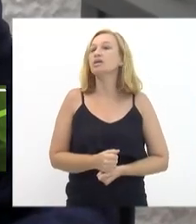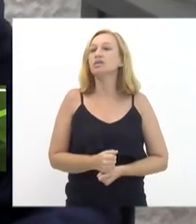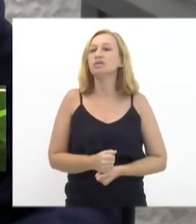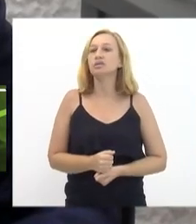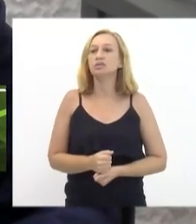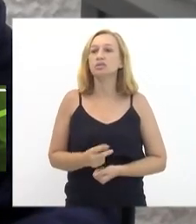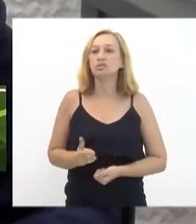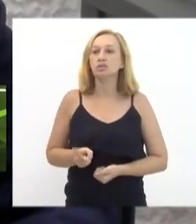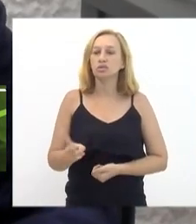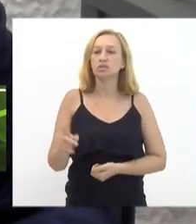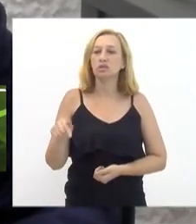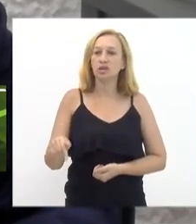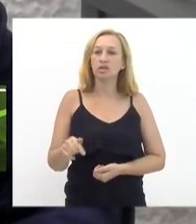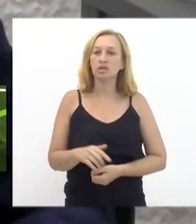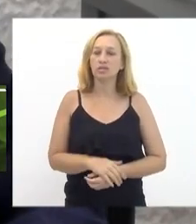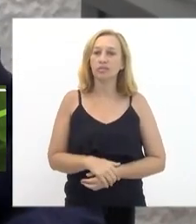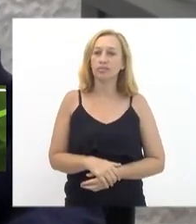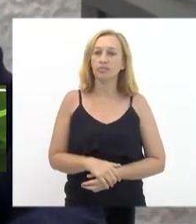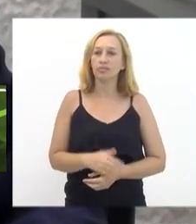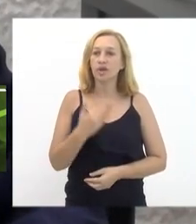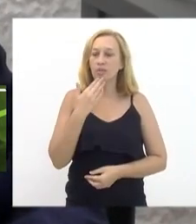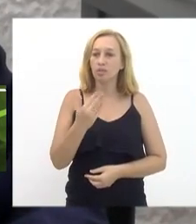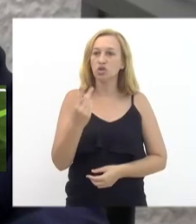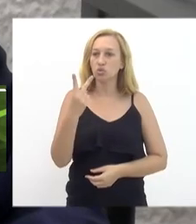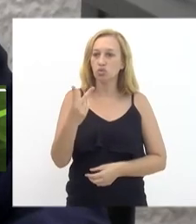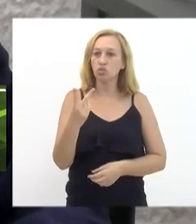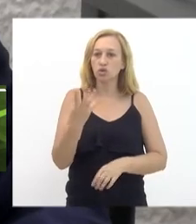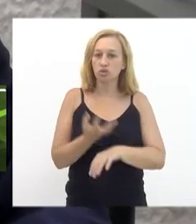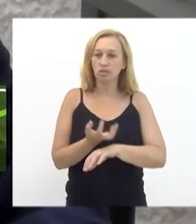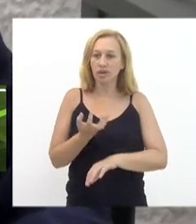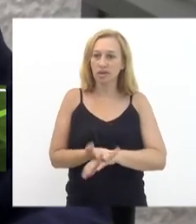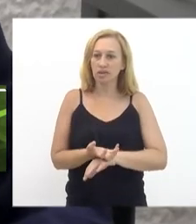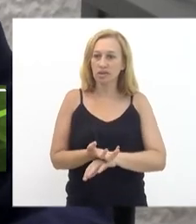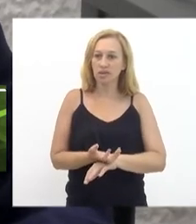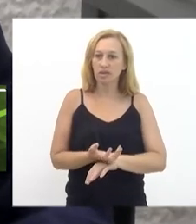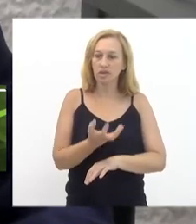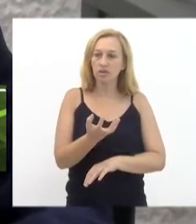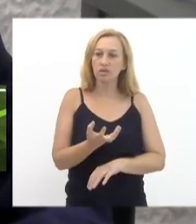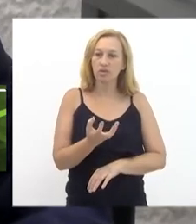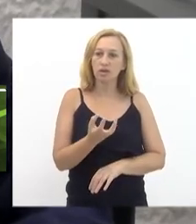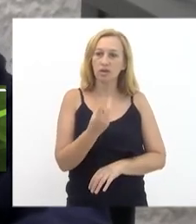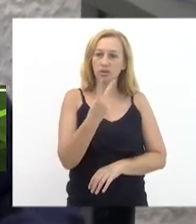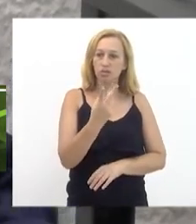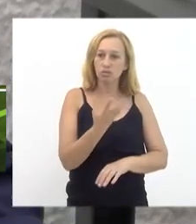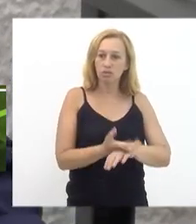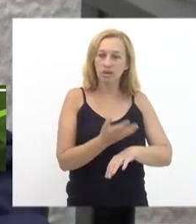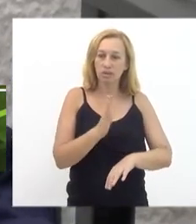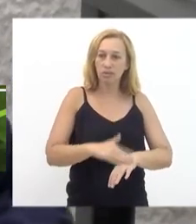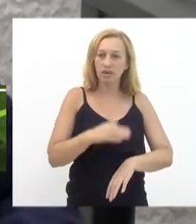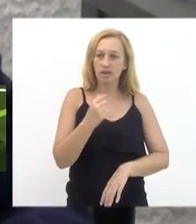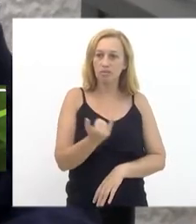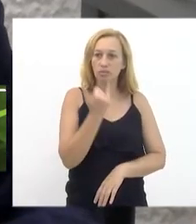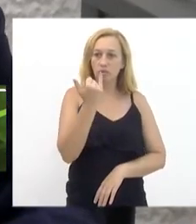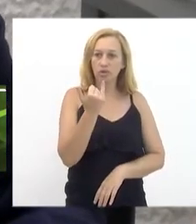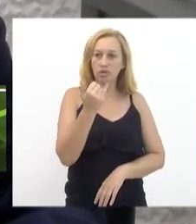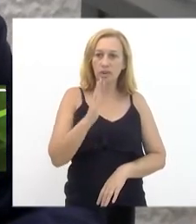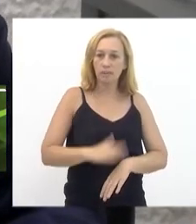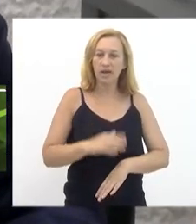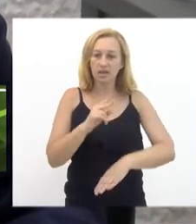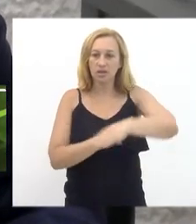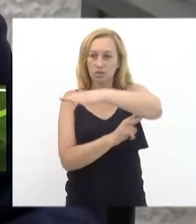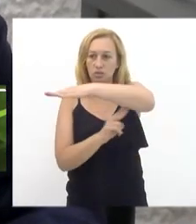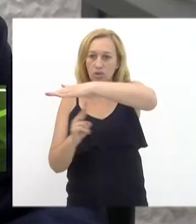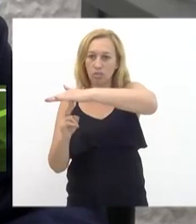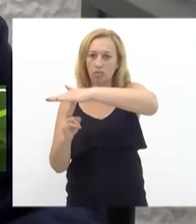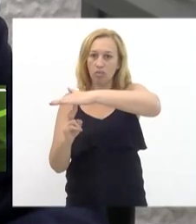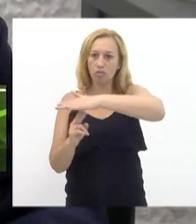permanecer ali de convivência ele pediu duas praças e assim olha eu quero essas duas praças mais importante eu tenho mais uma ponte